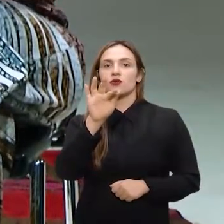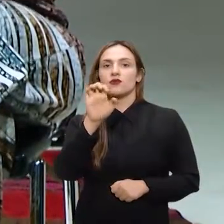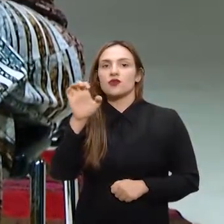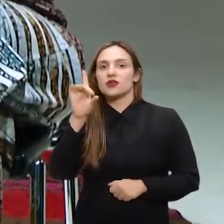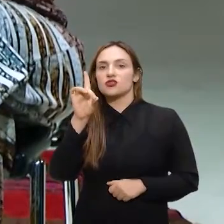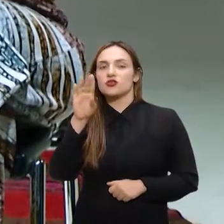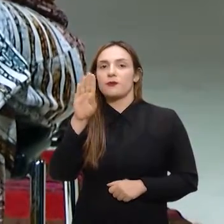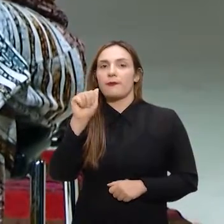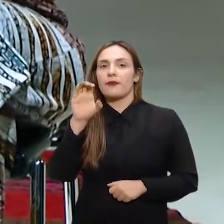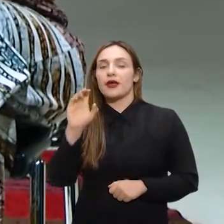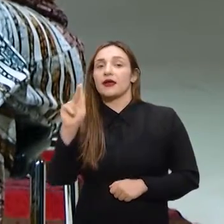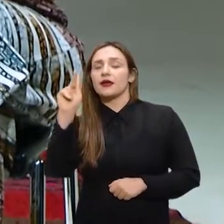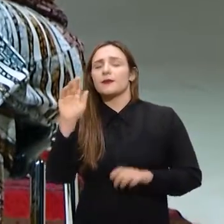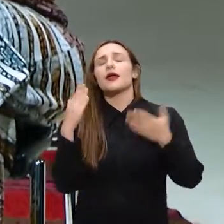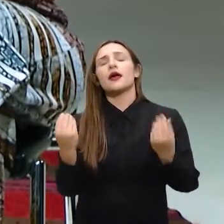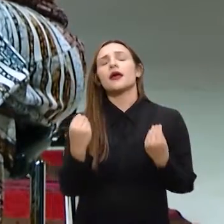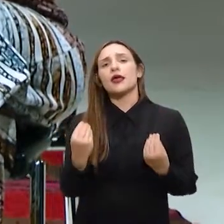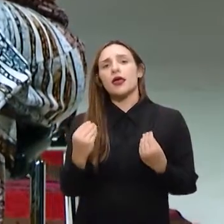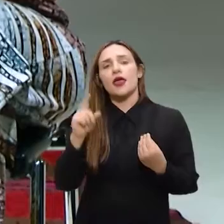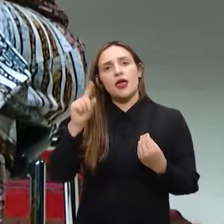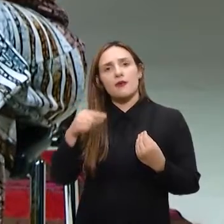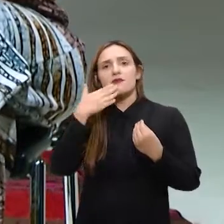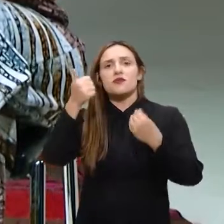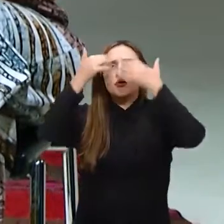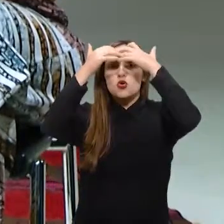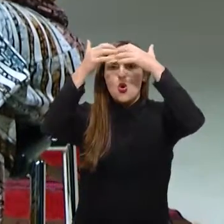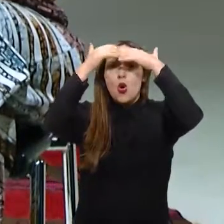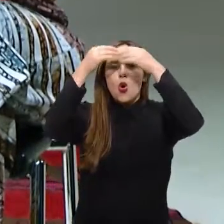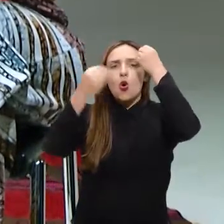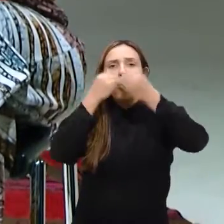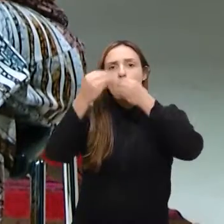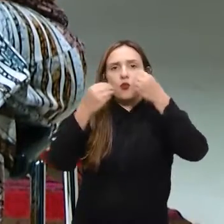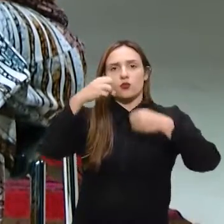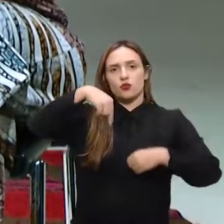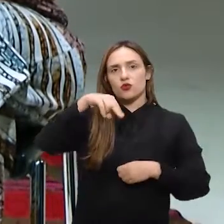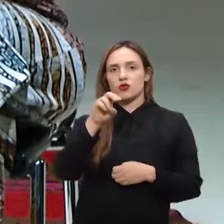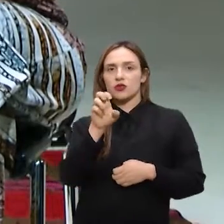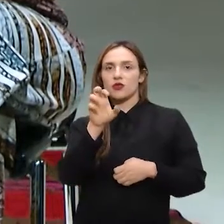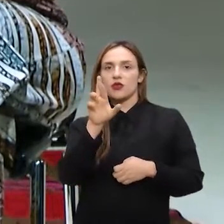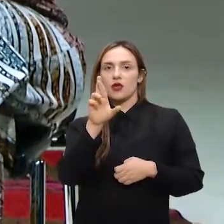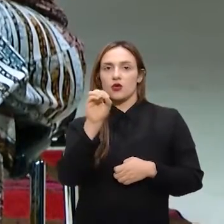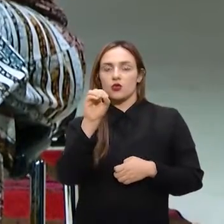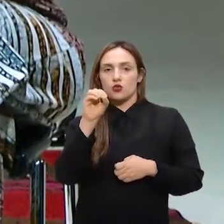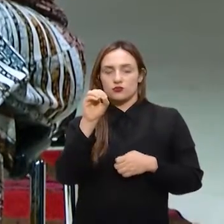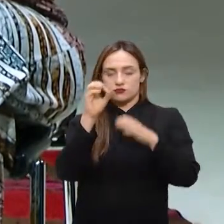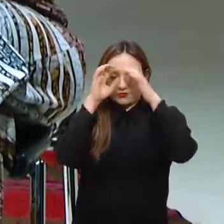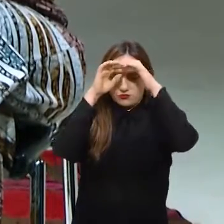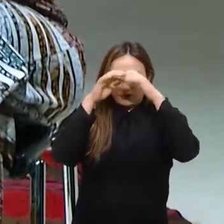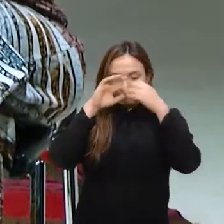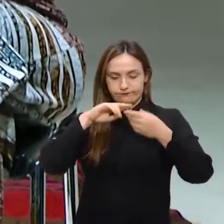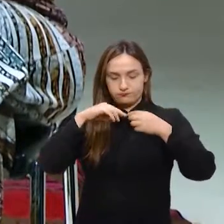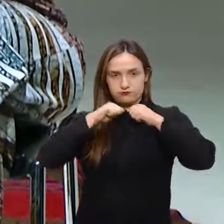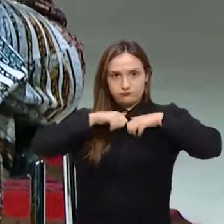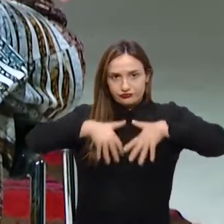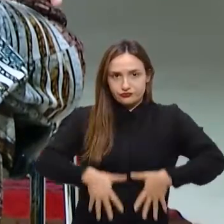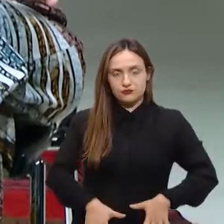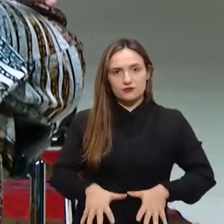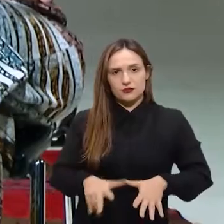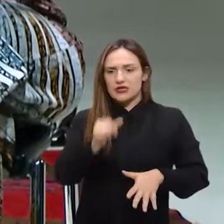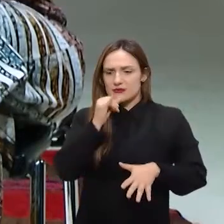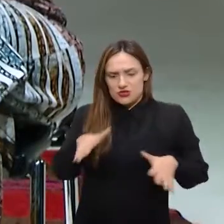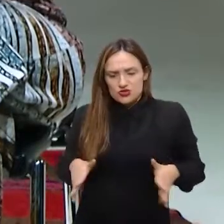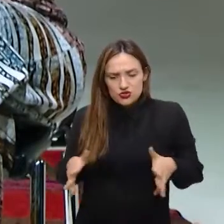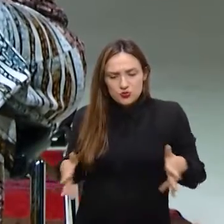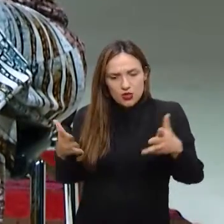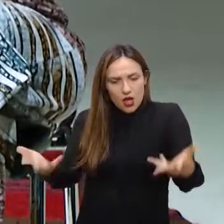que tem como principal objetivo melhorar o funcionamento cerebral por meio da neuromodulação autorregulatória. Ele é